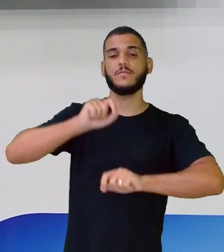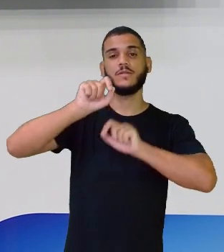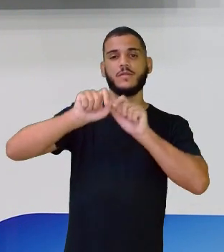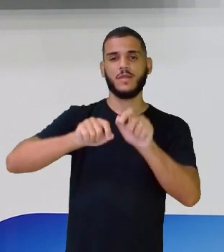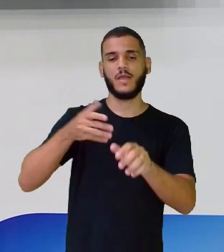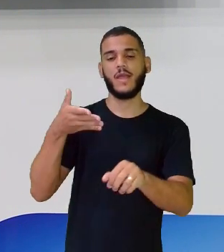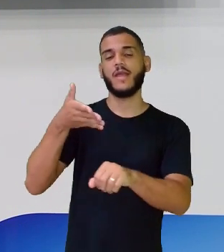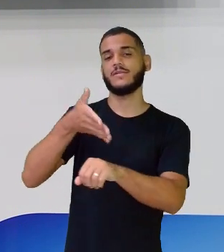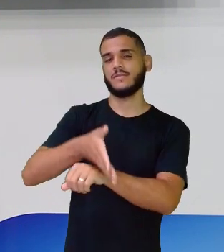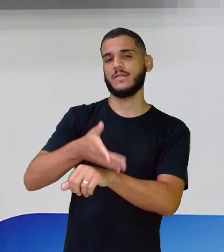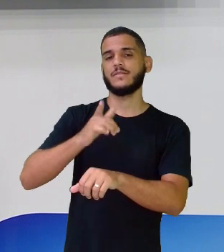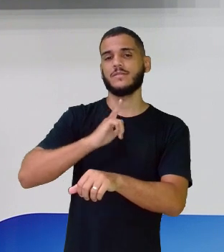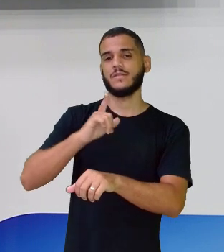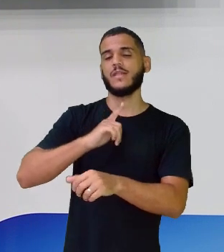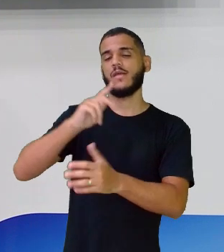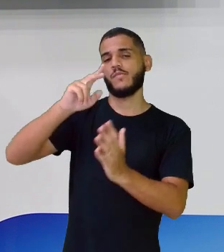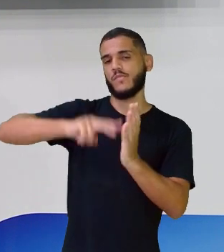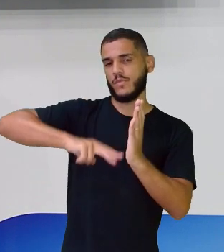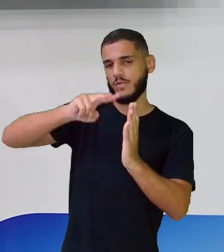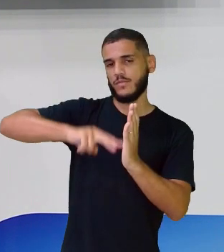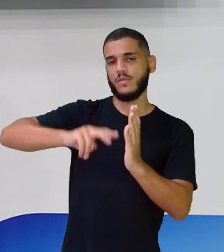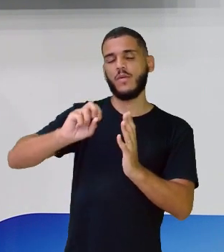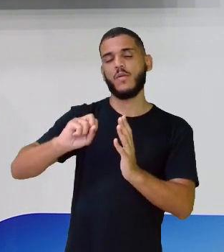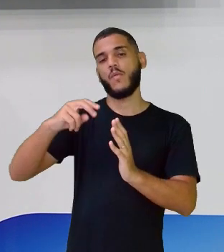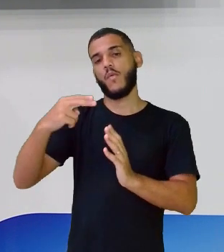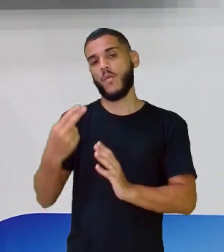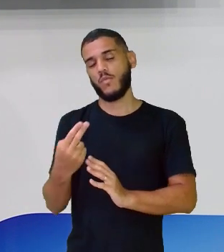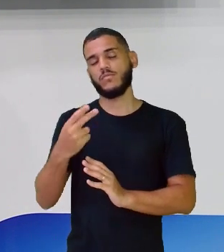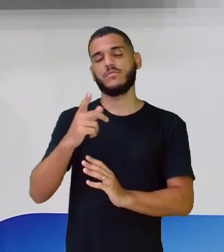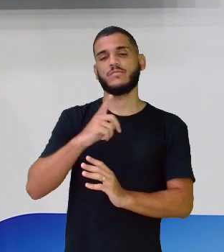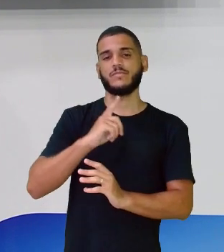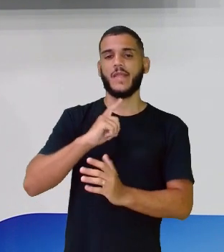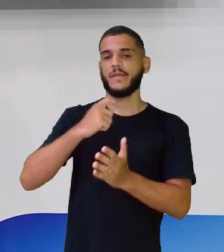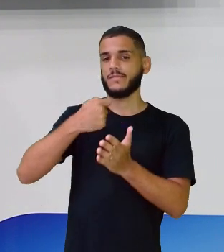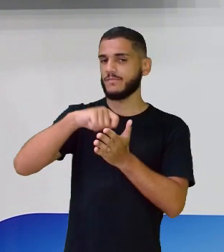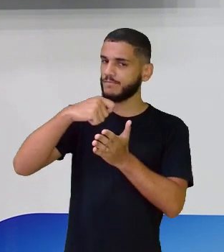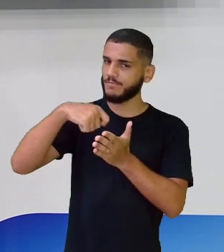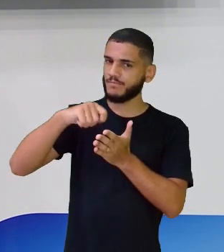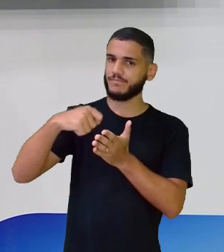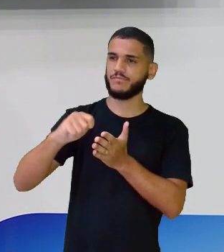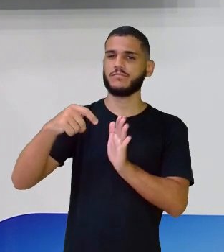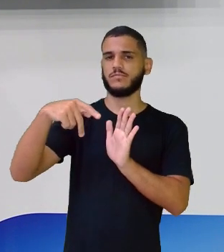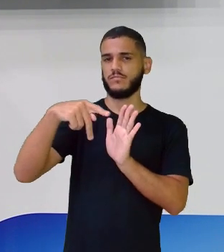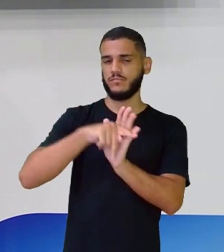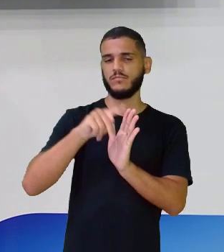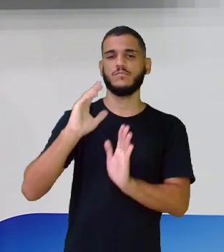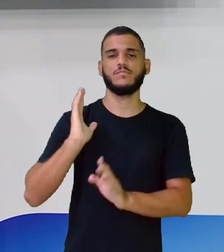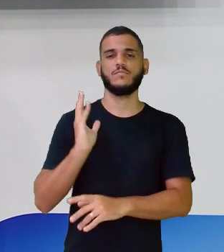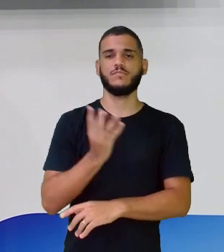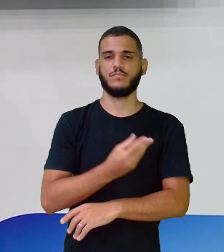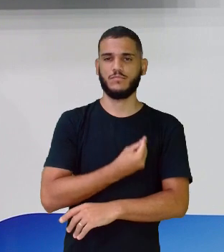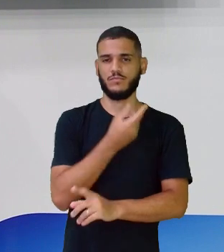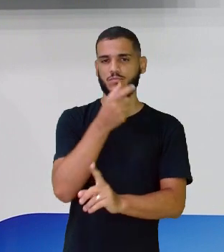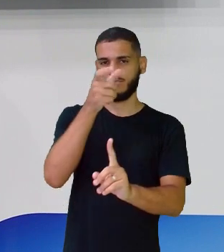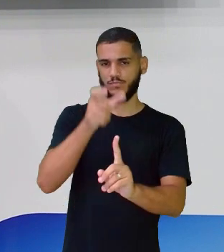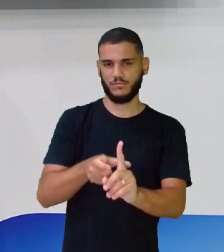tido acesso na leitura ou de ter escrito a sua